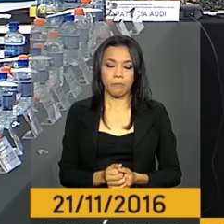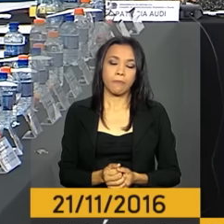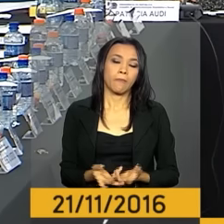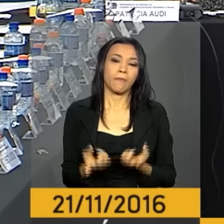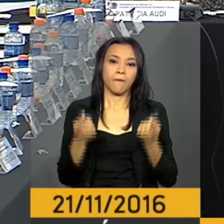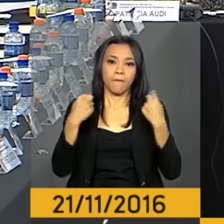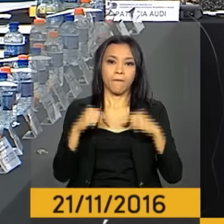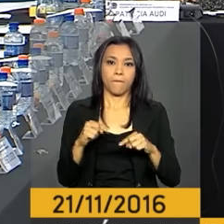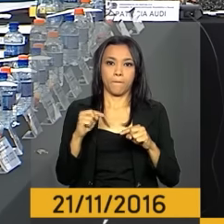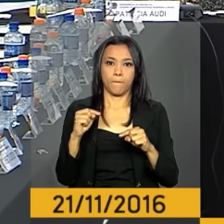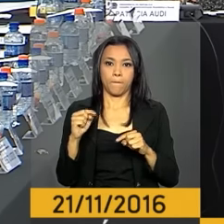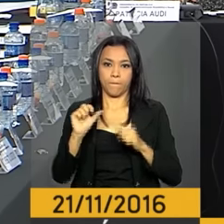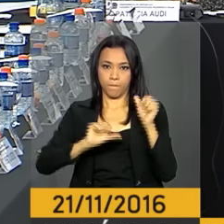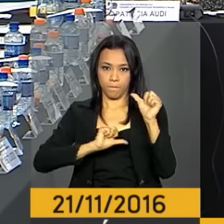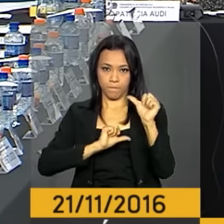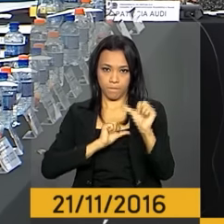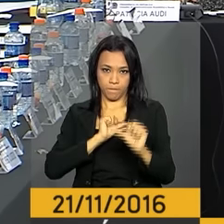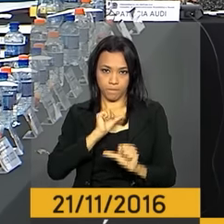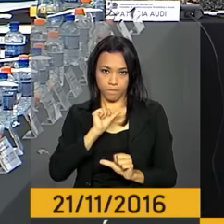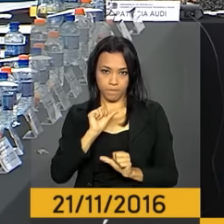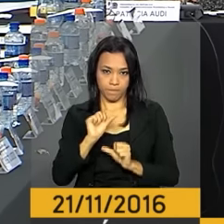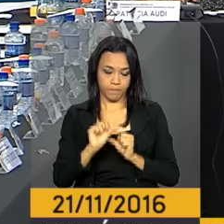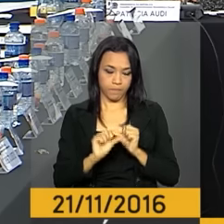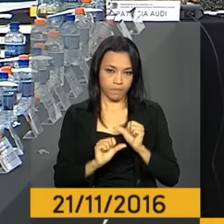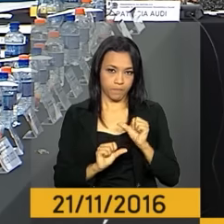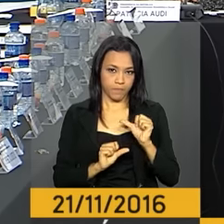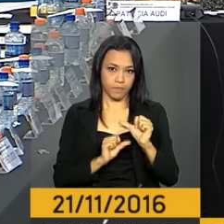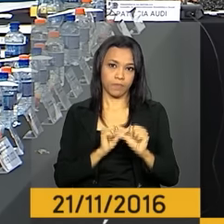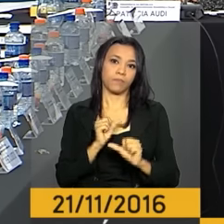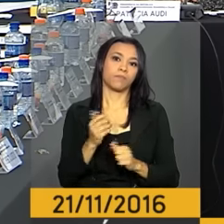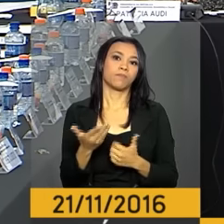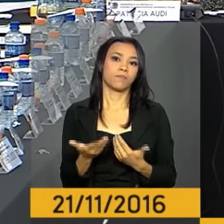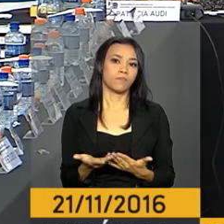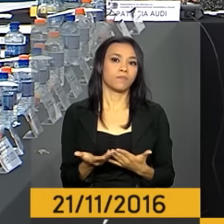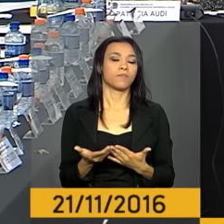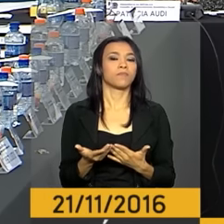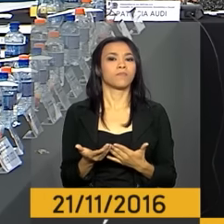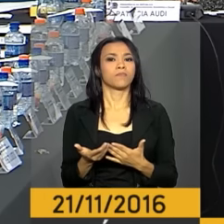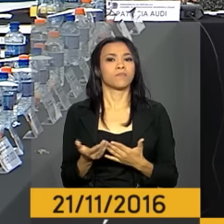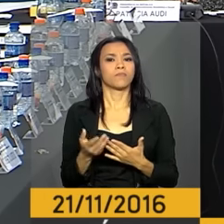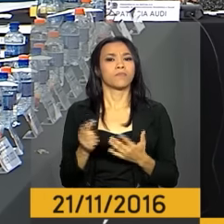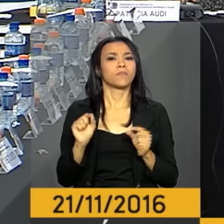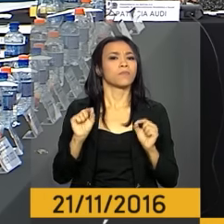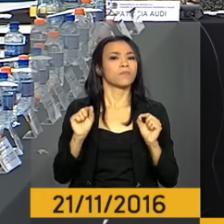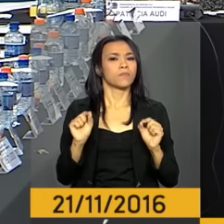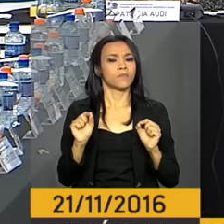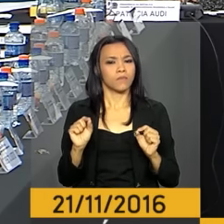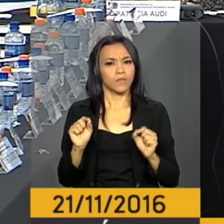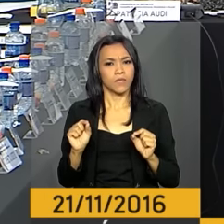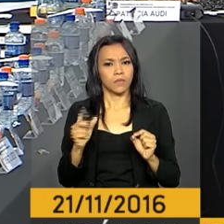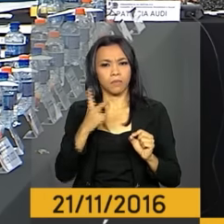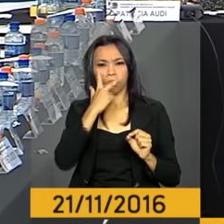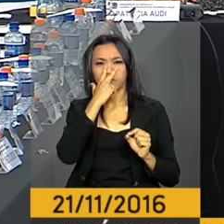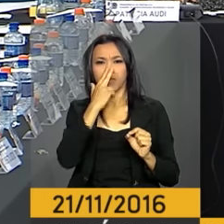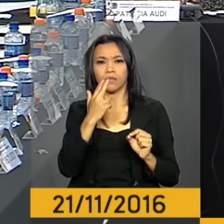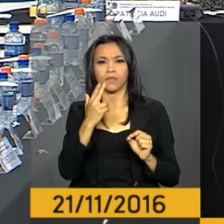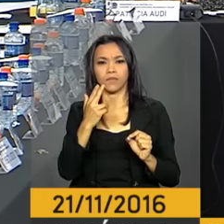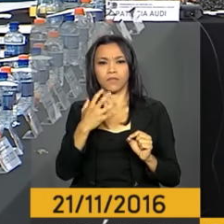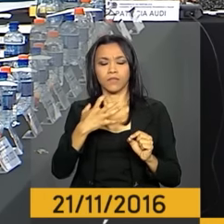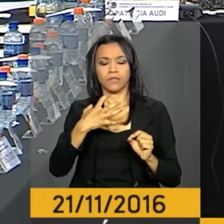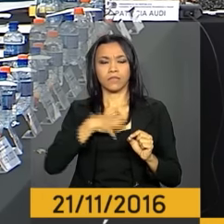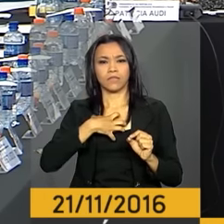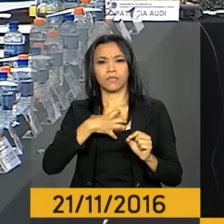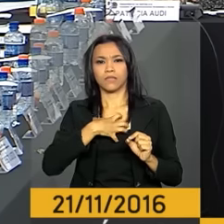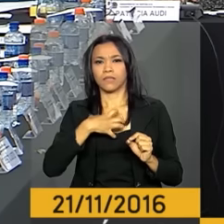reformas que, digamos assim, entorpecidas por uma passageira sensação de prosperidade,